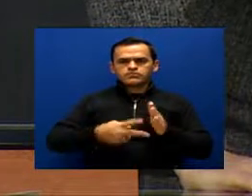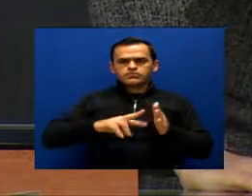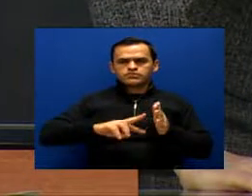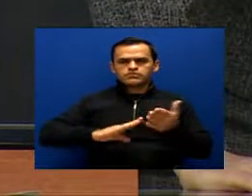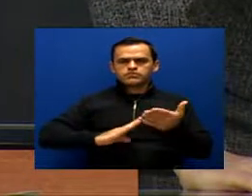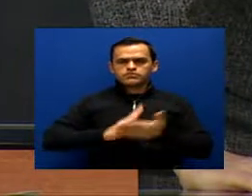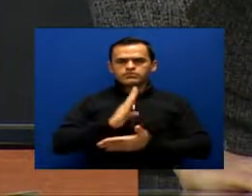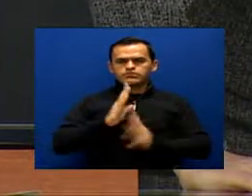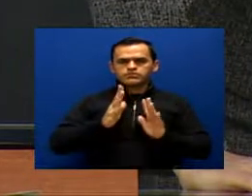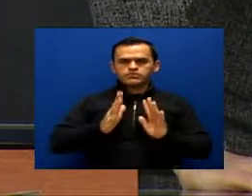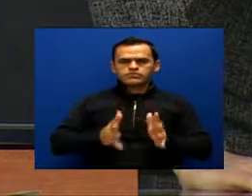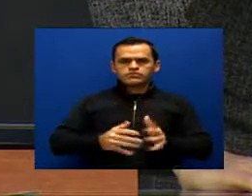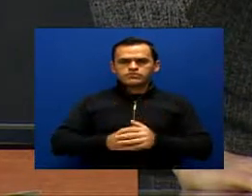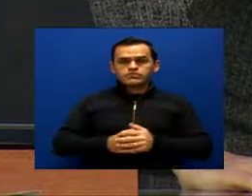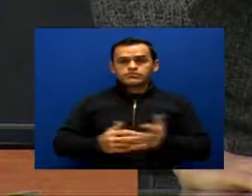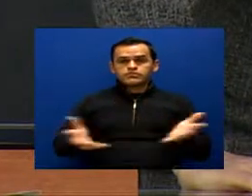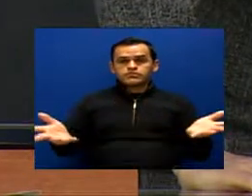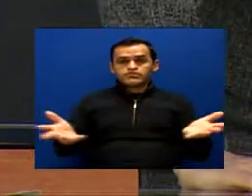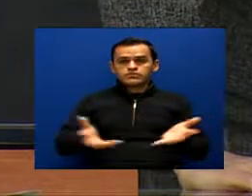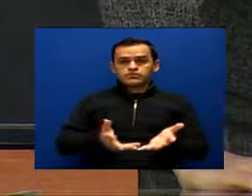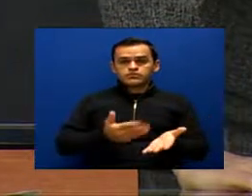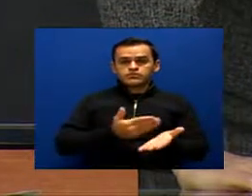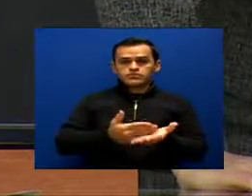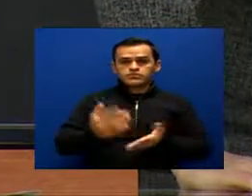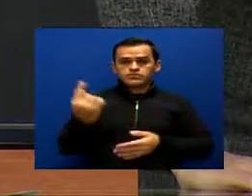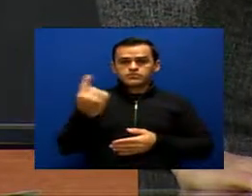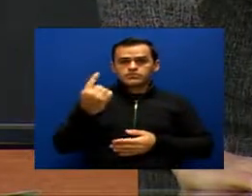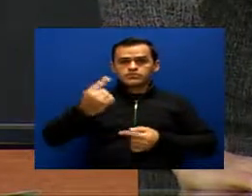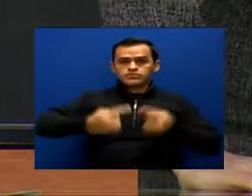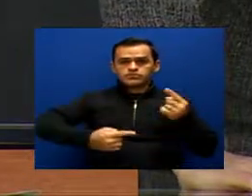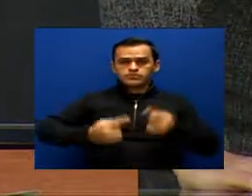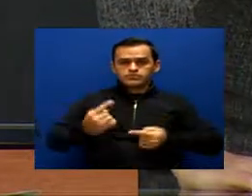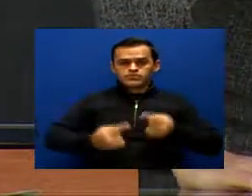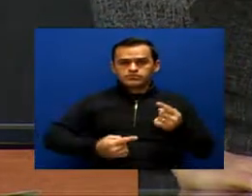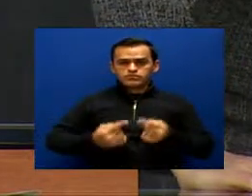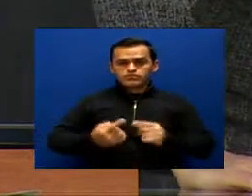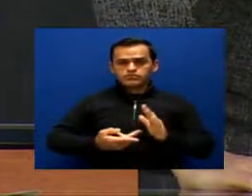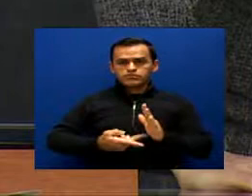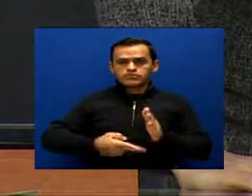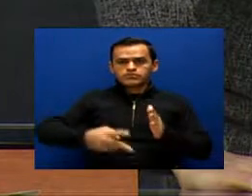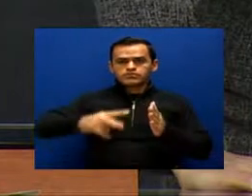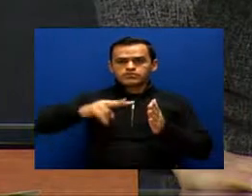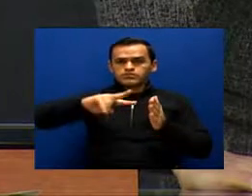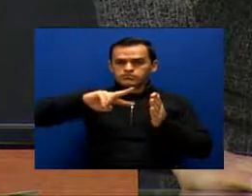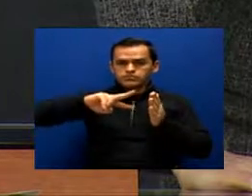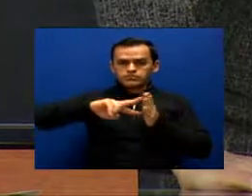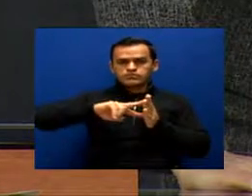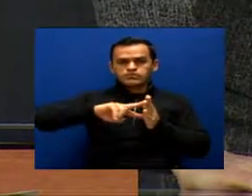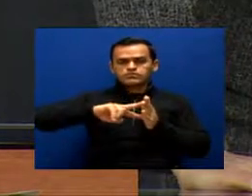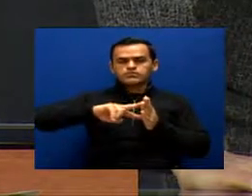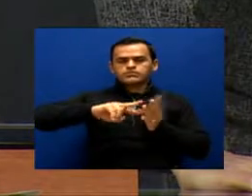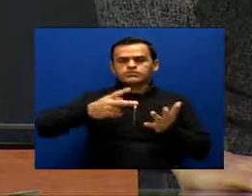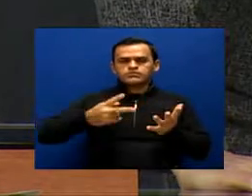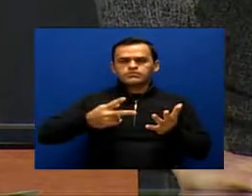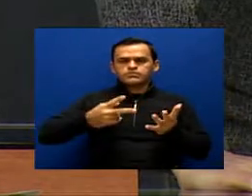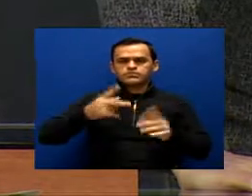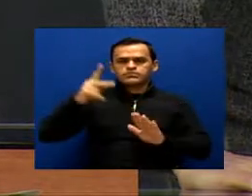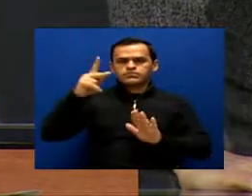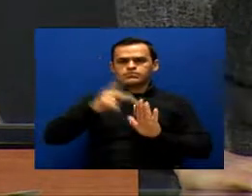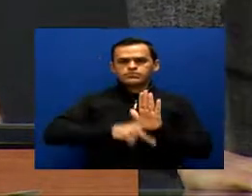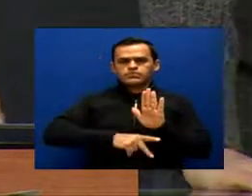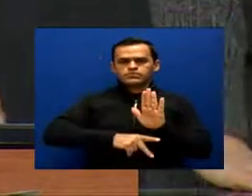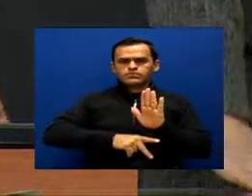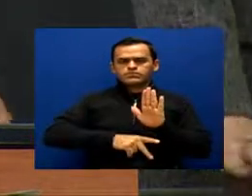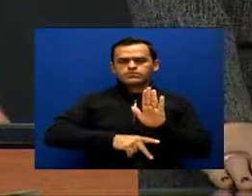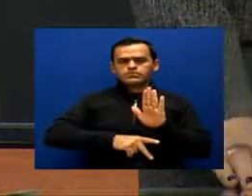foi aprovado. Então agora entramos em primeira discussão já com a inversão de pauta do